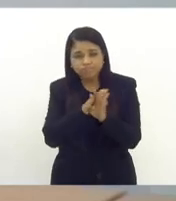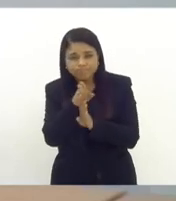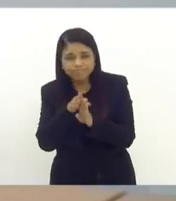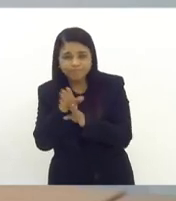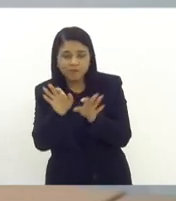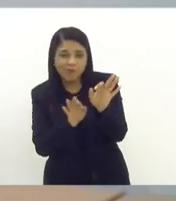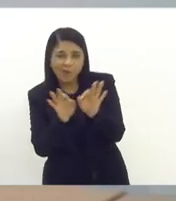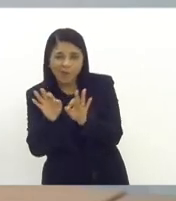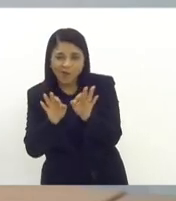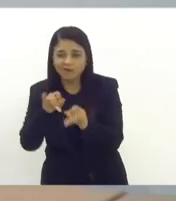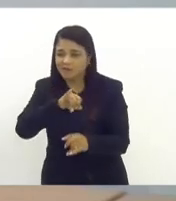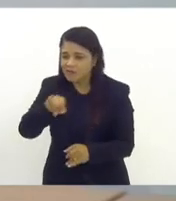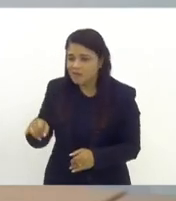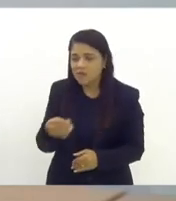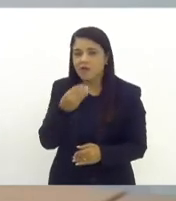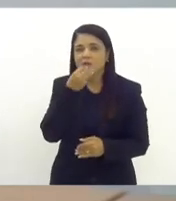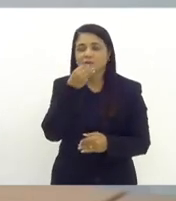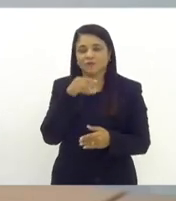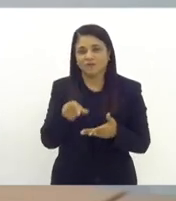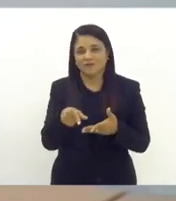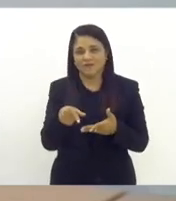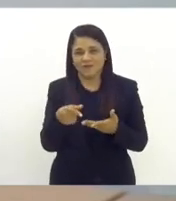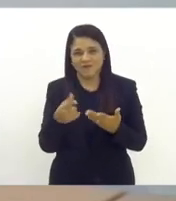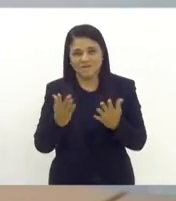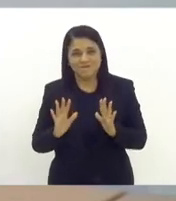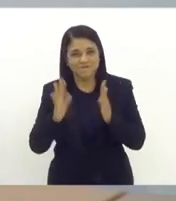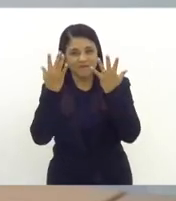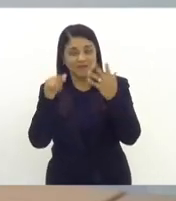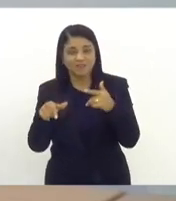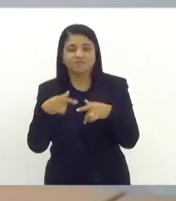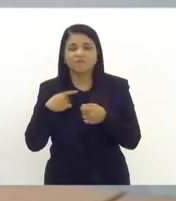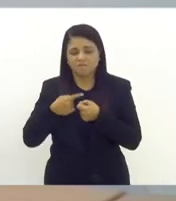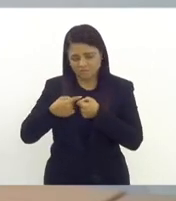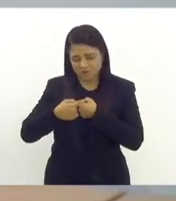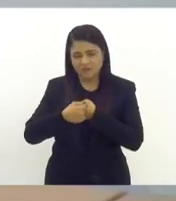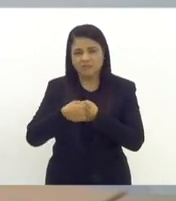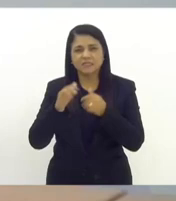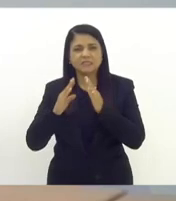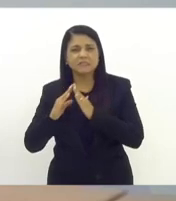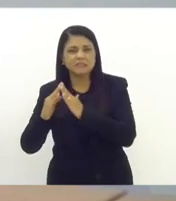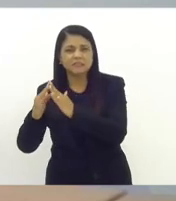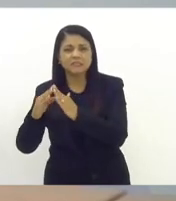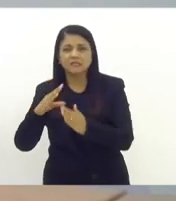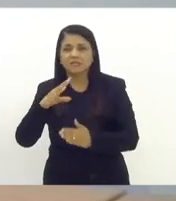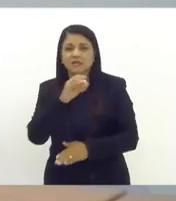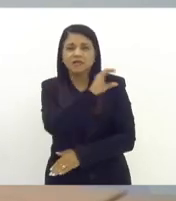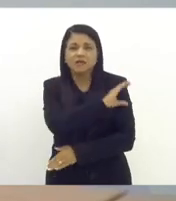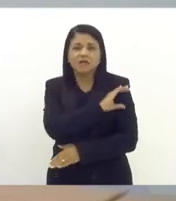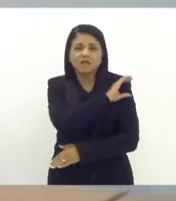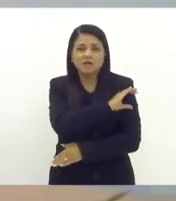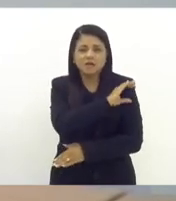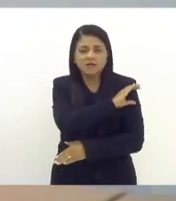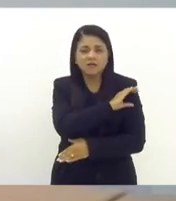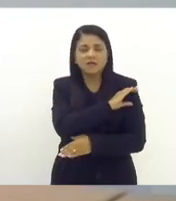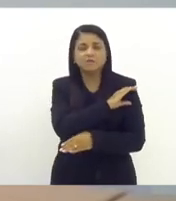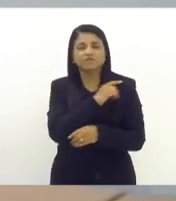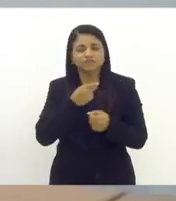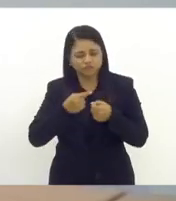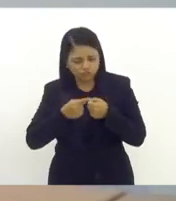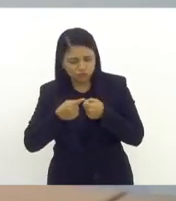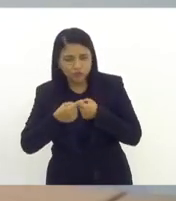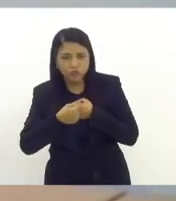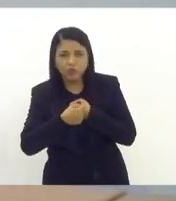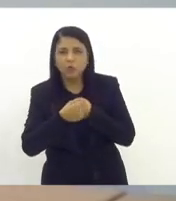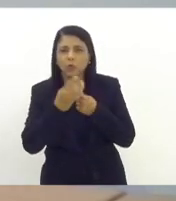aproveitar esses acontecimentos ali na cidade vizinha de Campos tem vários carnavais no interior que